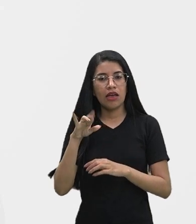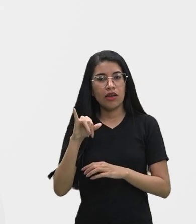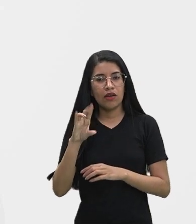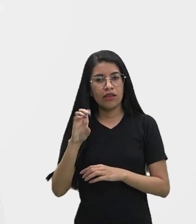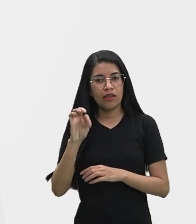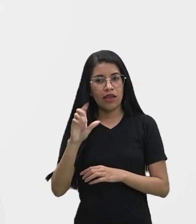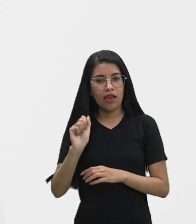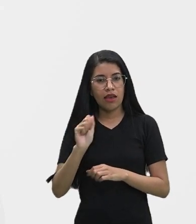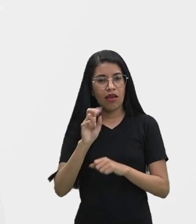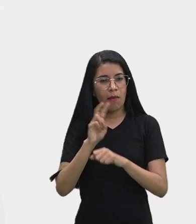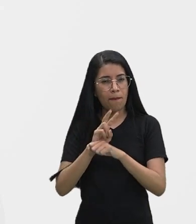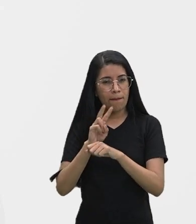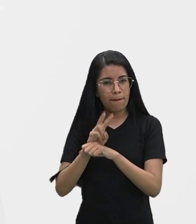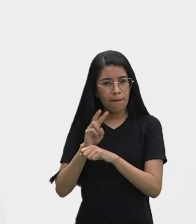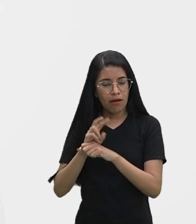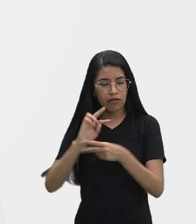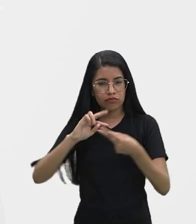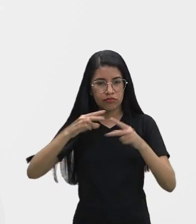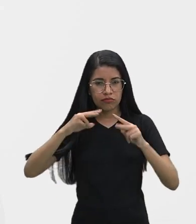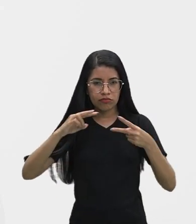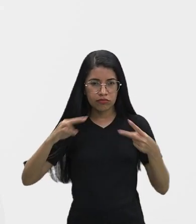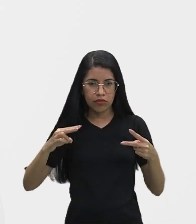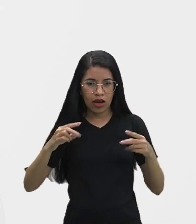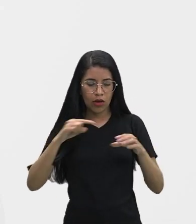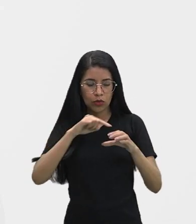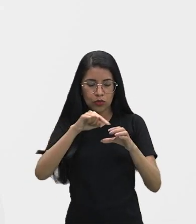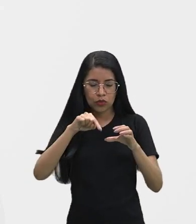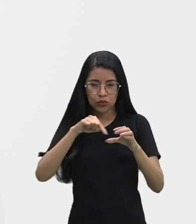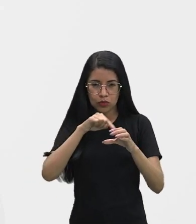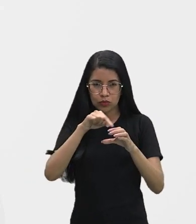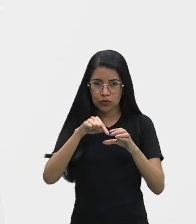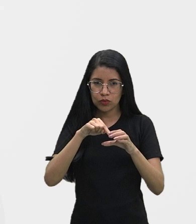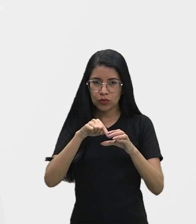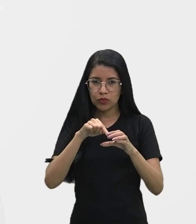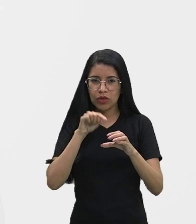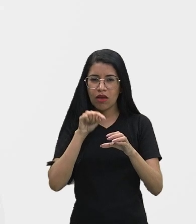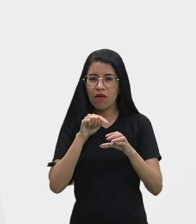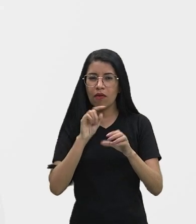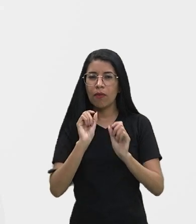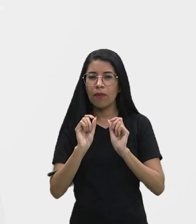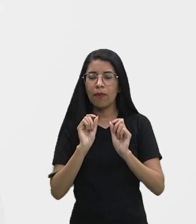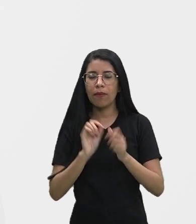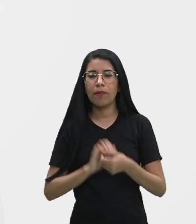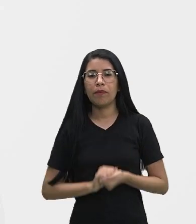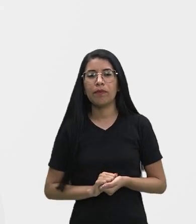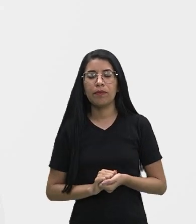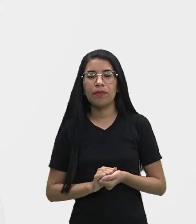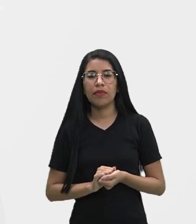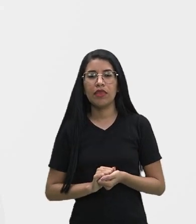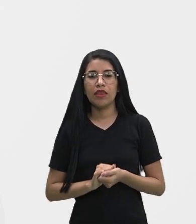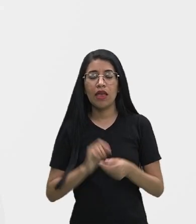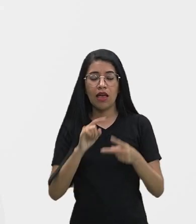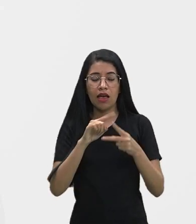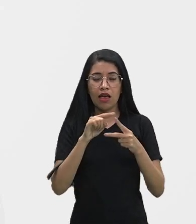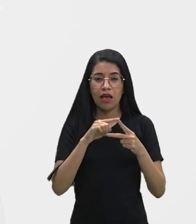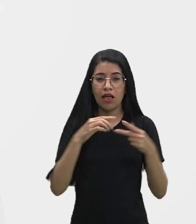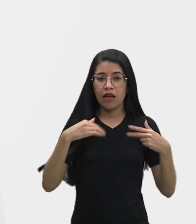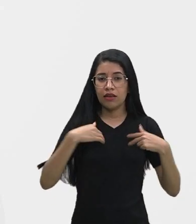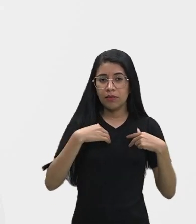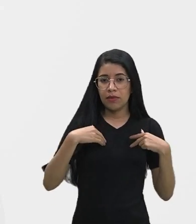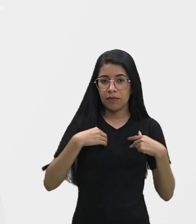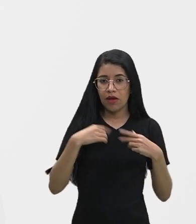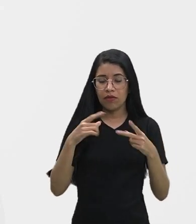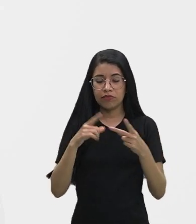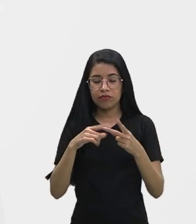membrana que protege o material genético e forma o núcleo, né? Quem são as células eucariontes? É a célula animal, formada